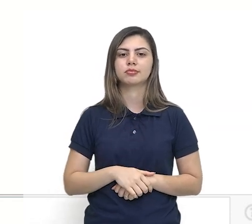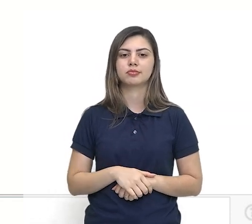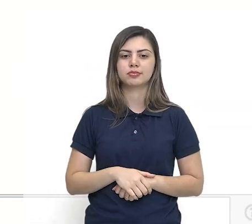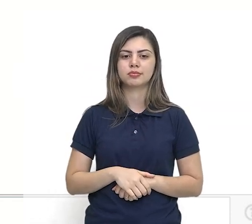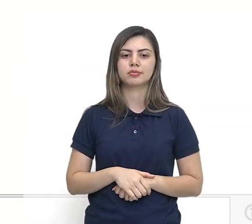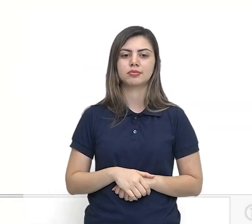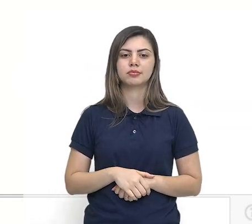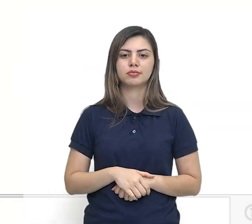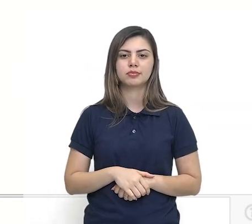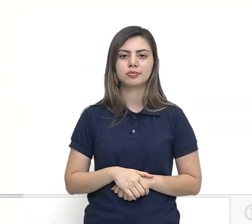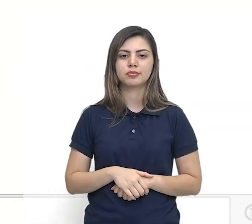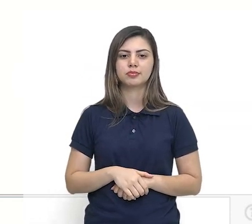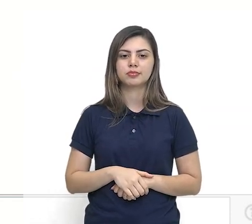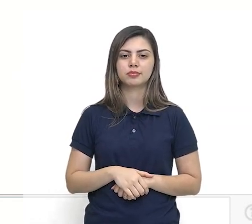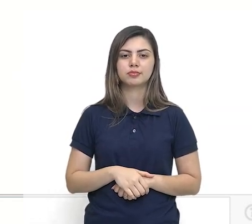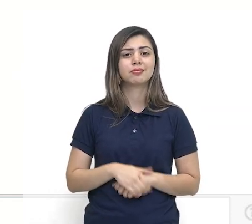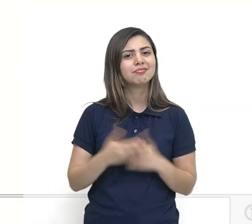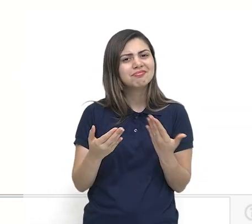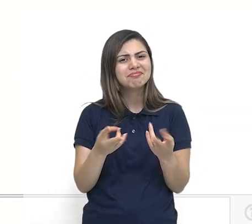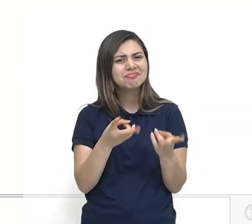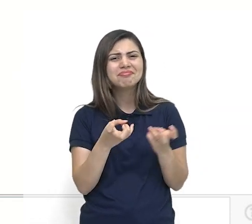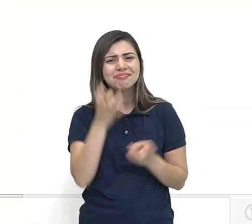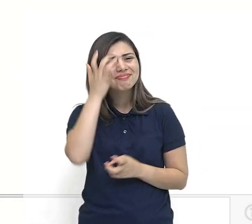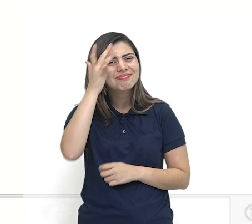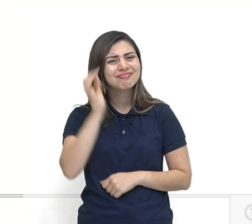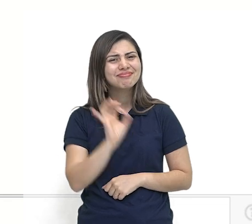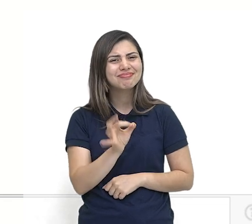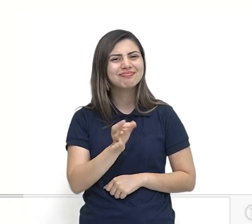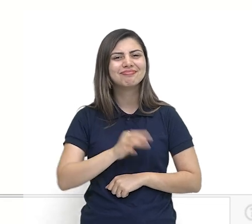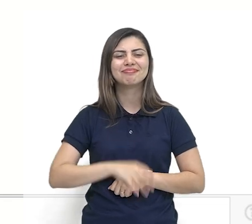Beleza? Não é fácil?